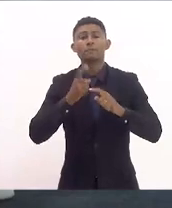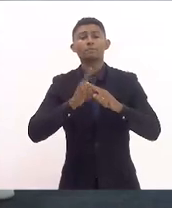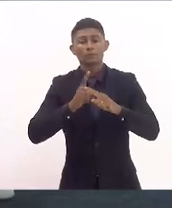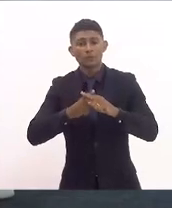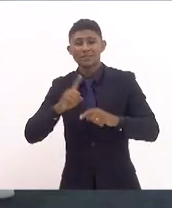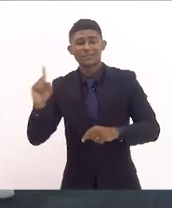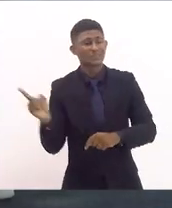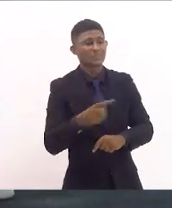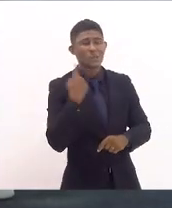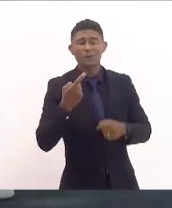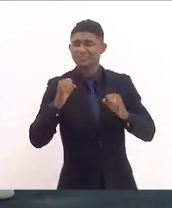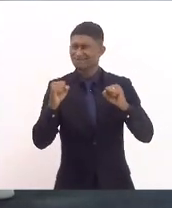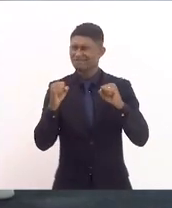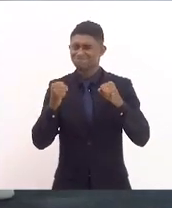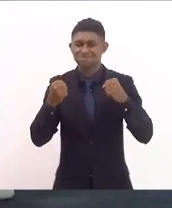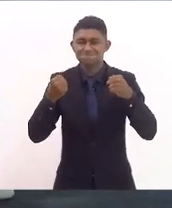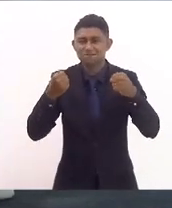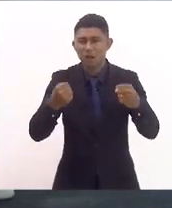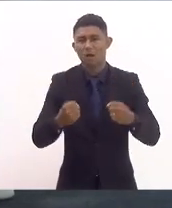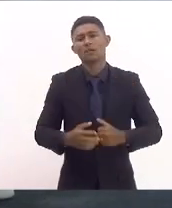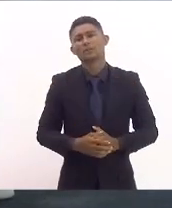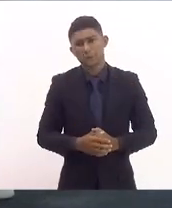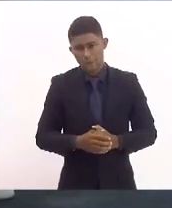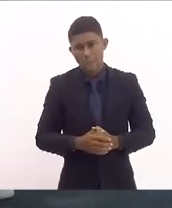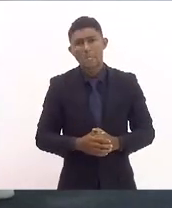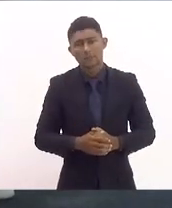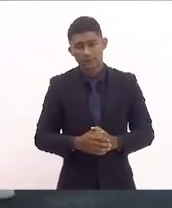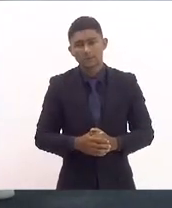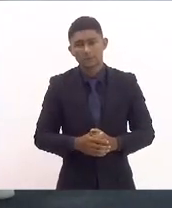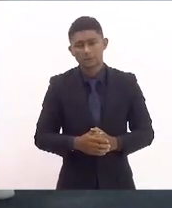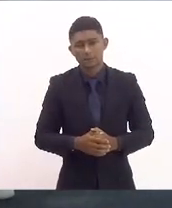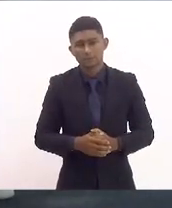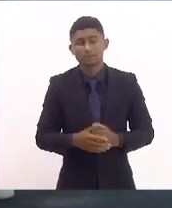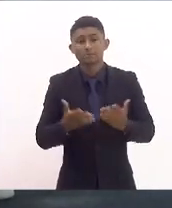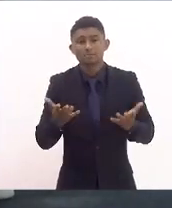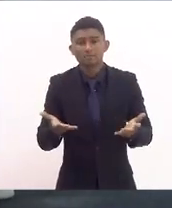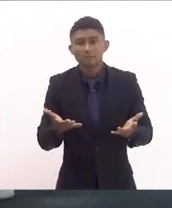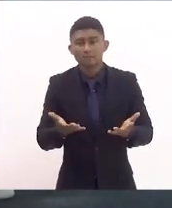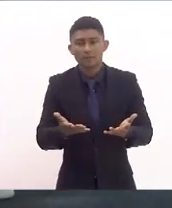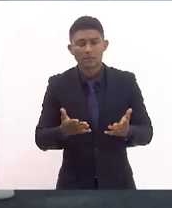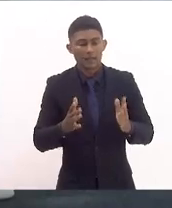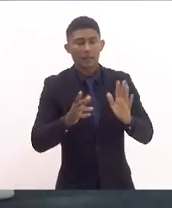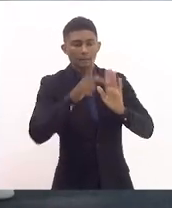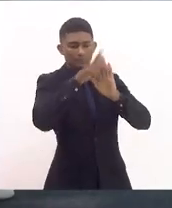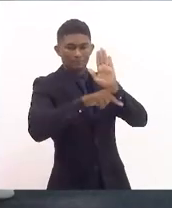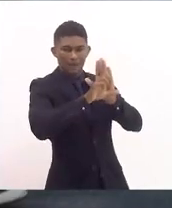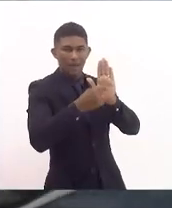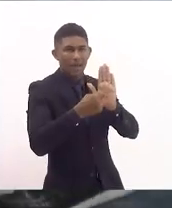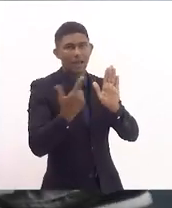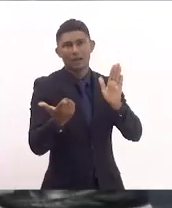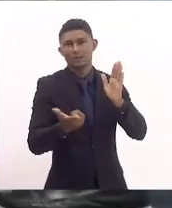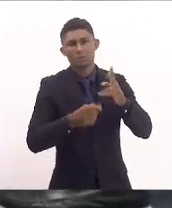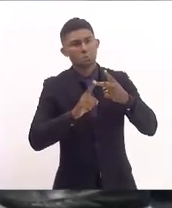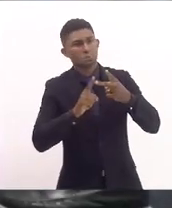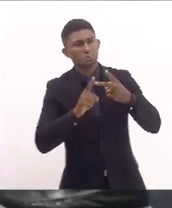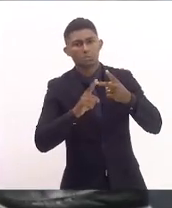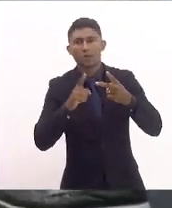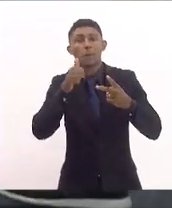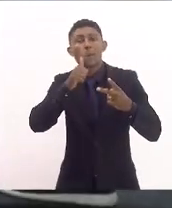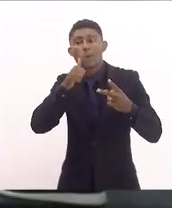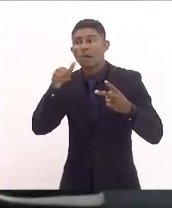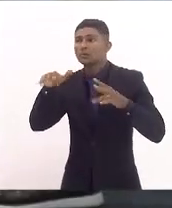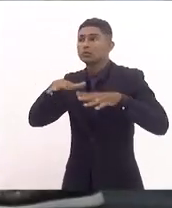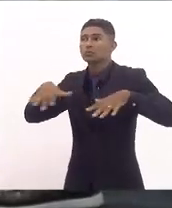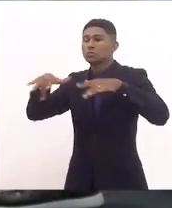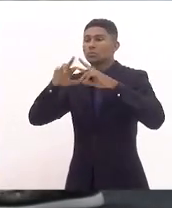todos os esforços a gente vai envidando todos os esforços possíveis seja de projetos de lei seja de reunião com